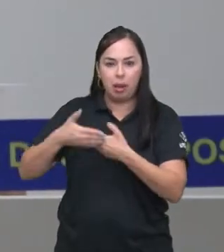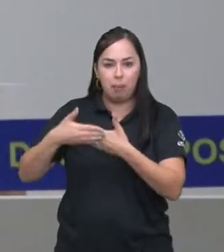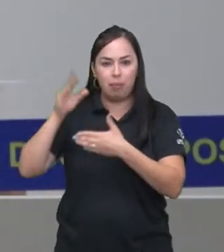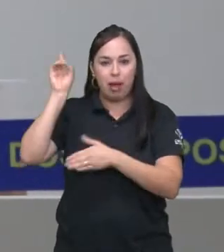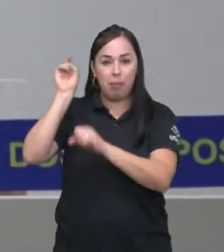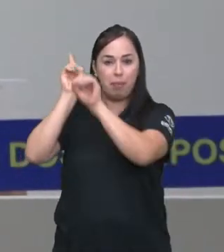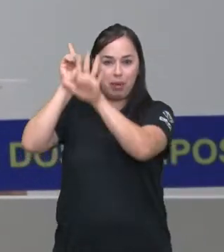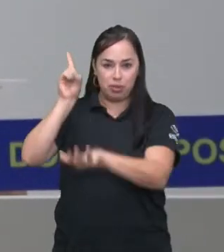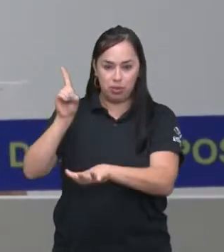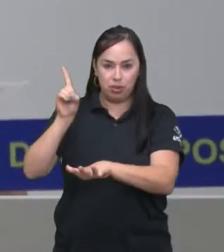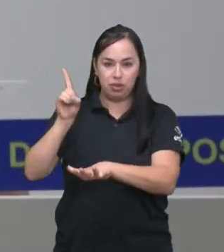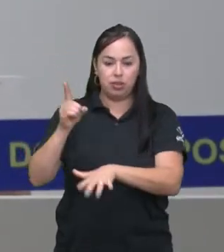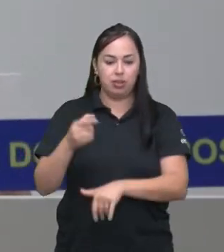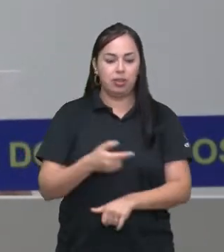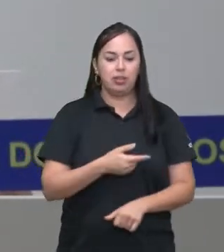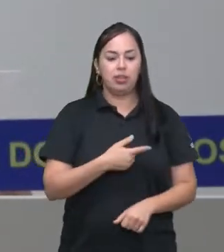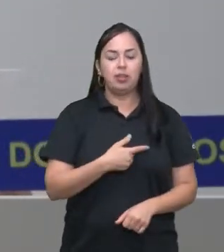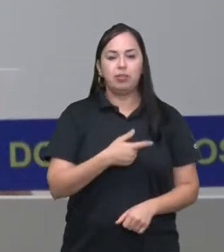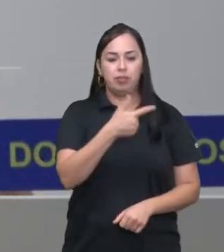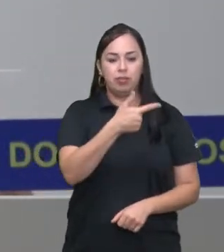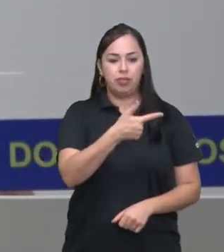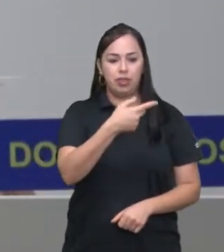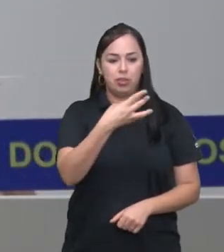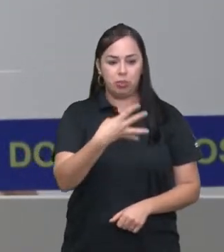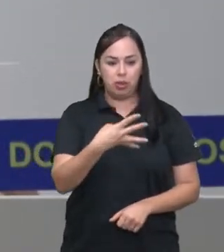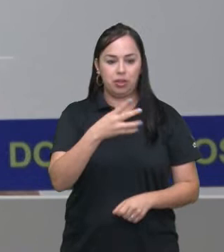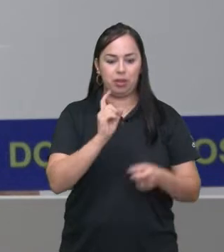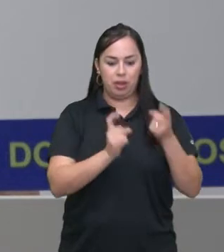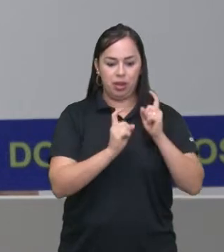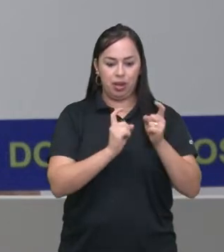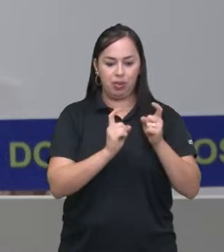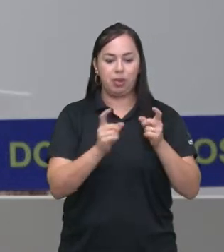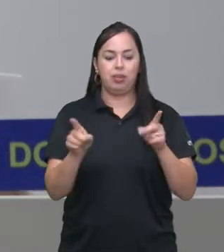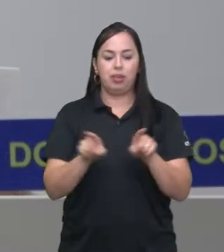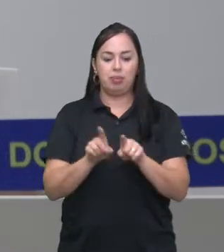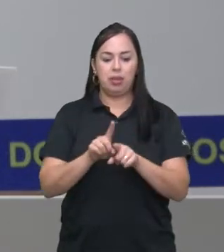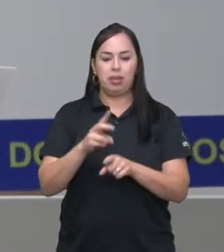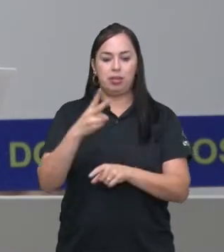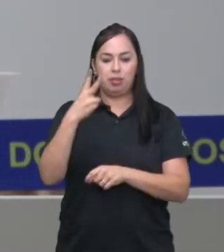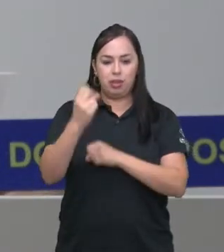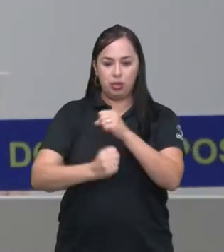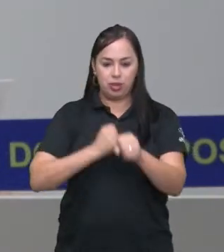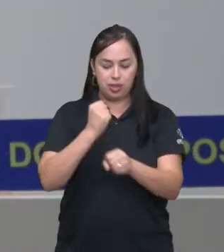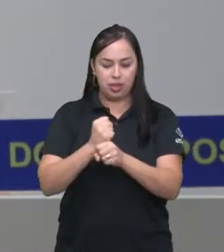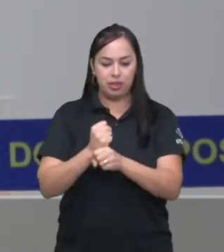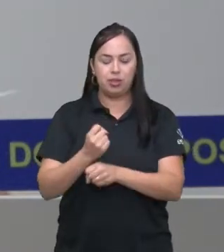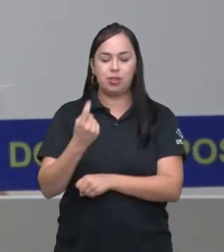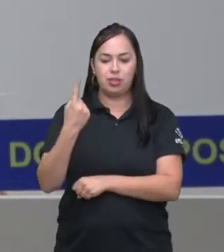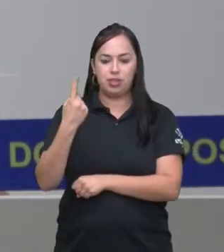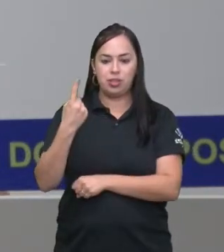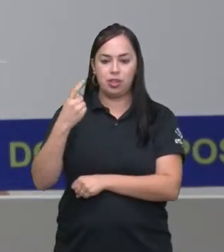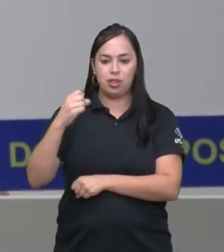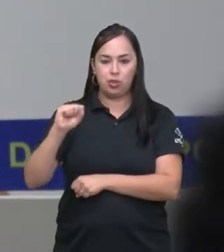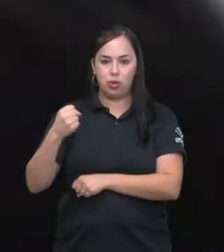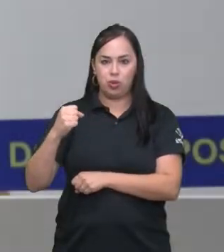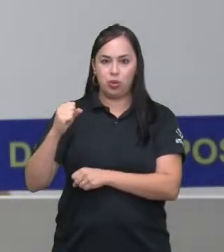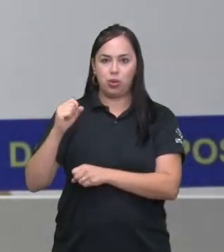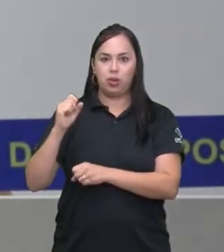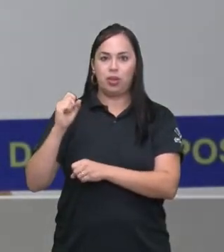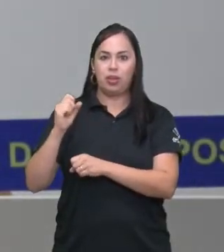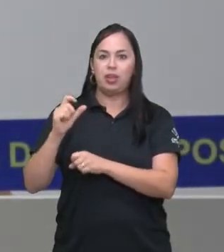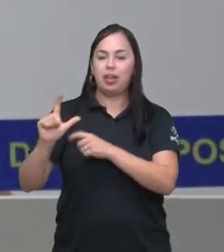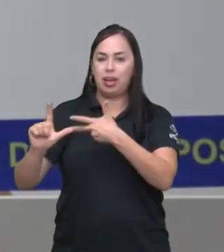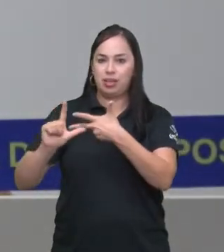da 2ª sessão legislativa da 18ª legislatura. Informo a todos presentes que no tema regimentais a votação